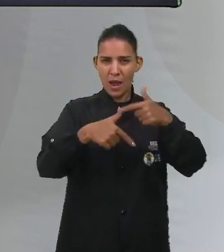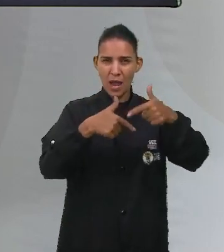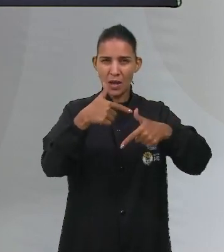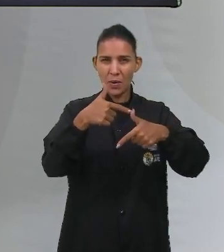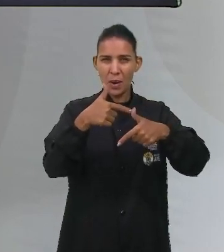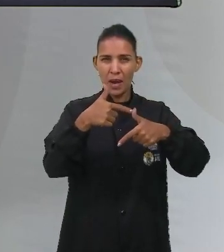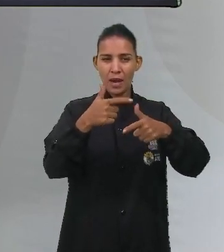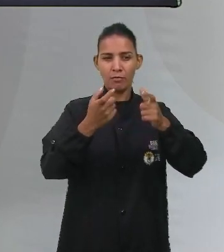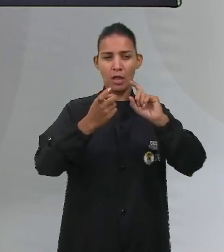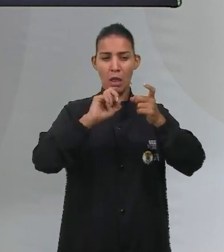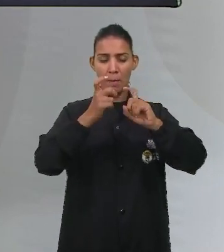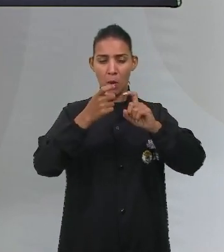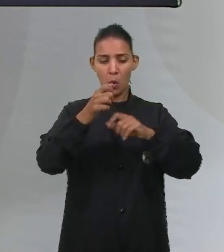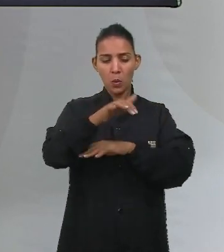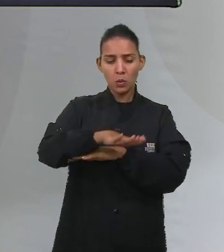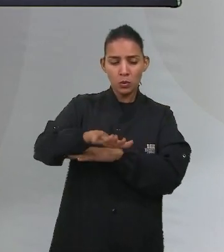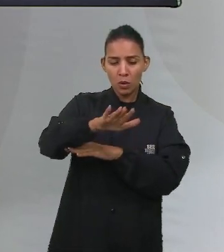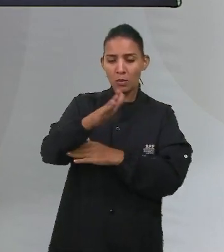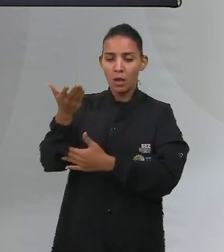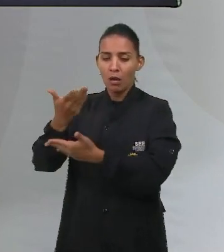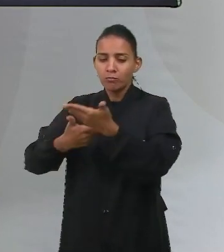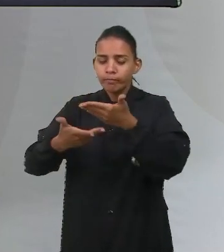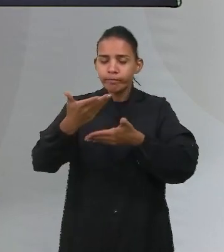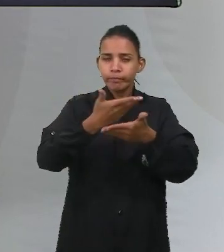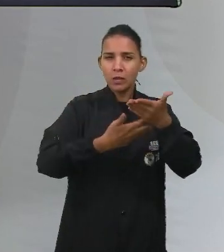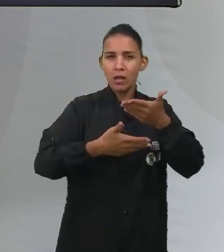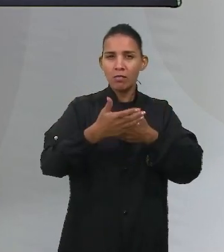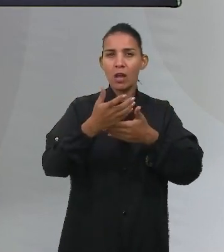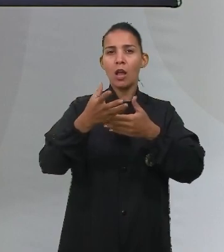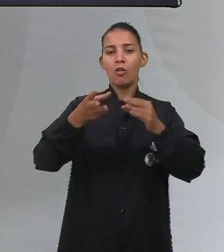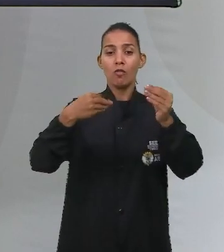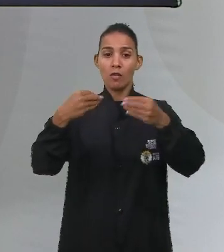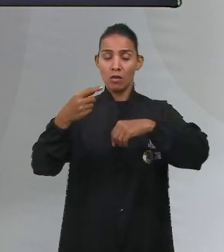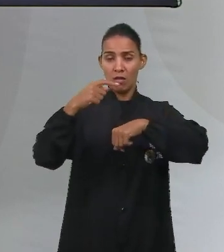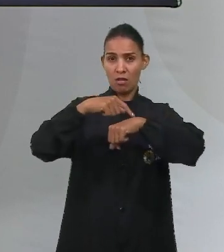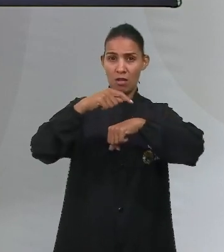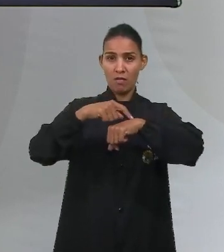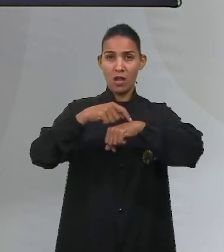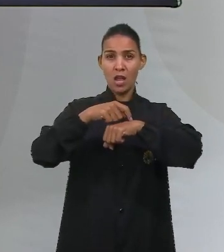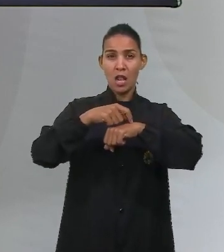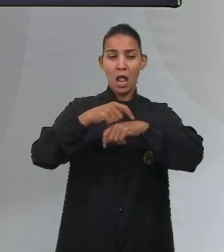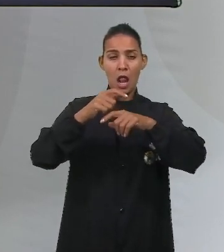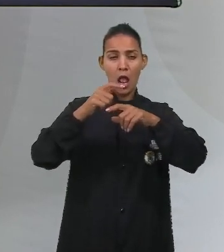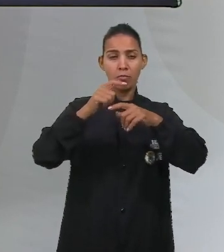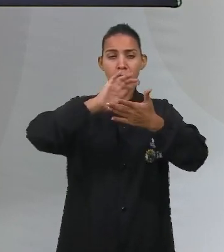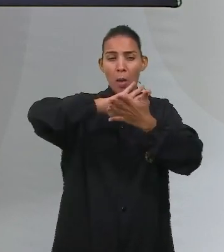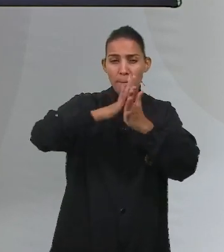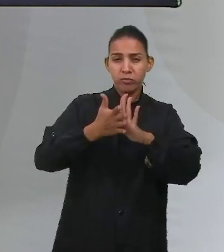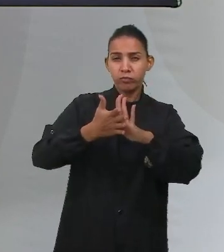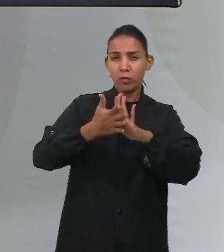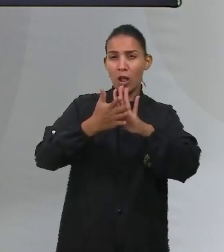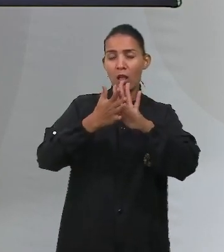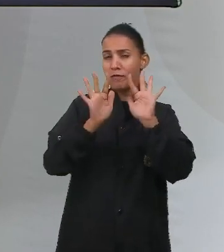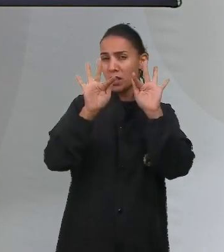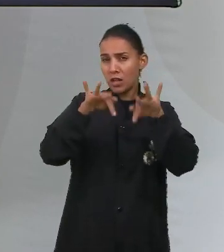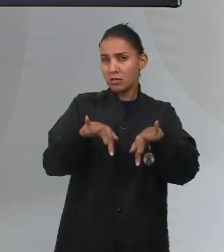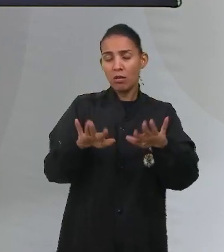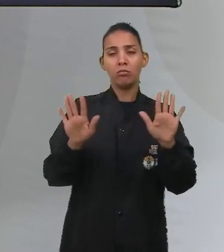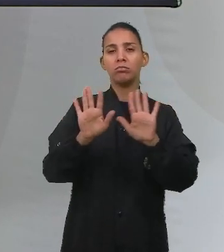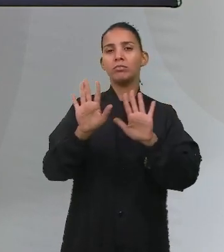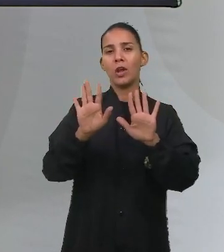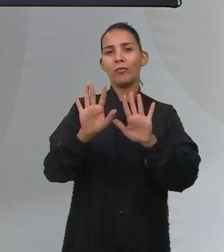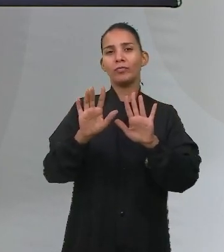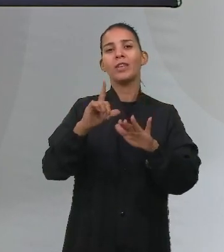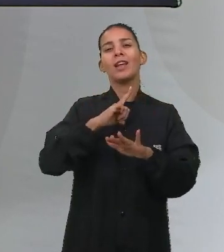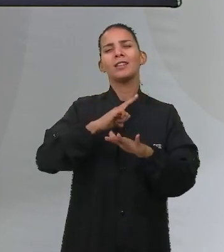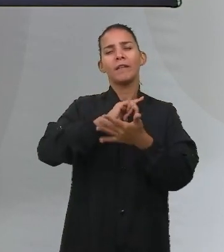ambientes colaborativos, essa flexibilização de horários, ela foi eliminada. Muitas empresas, não só no nosso